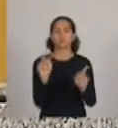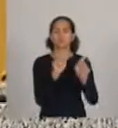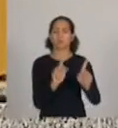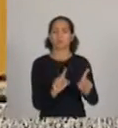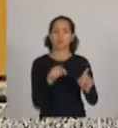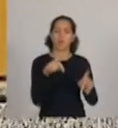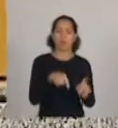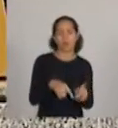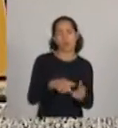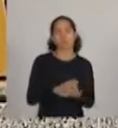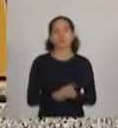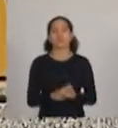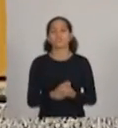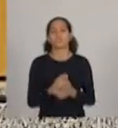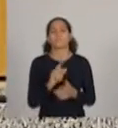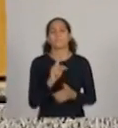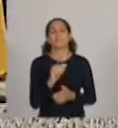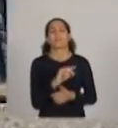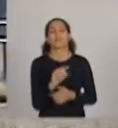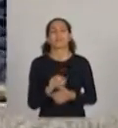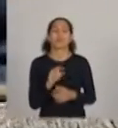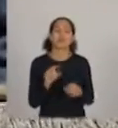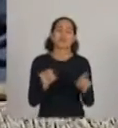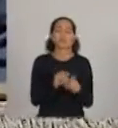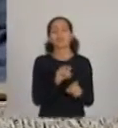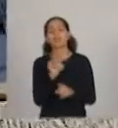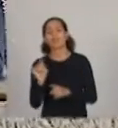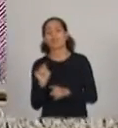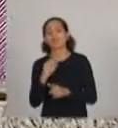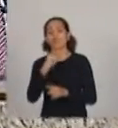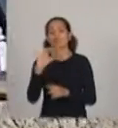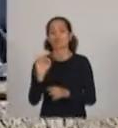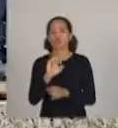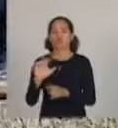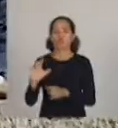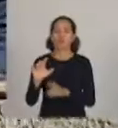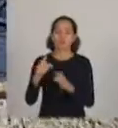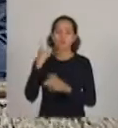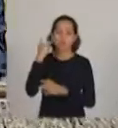hoje vereador de Vila Velha, Joel Rangel.